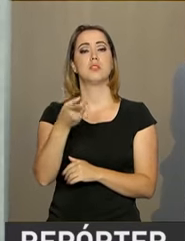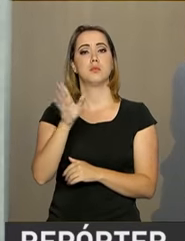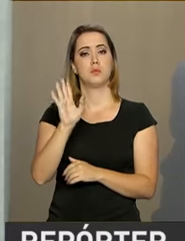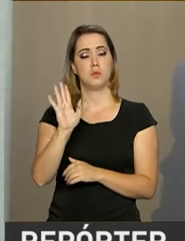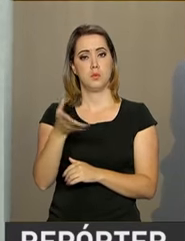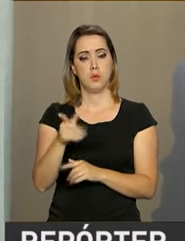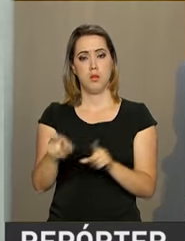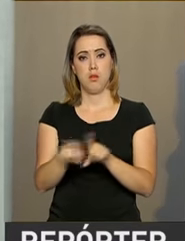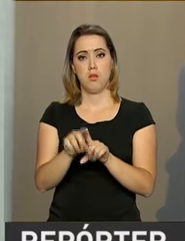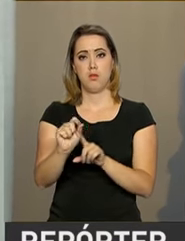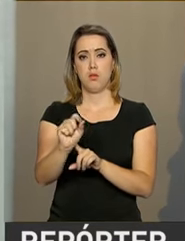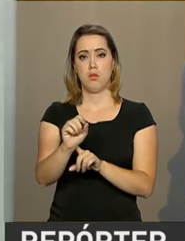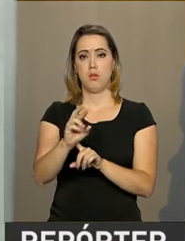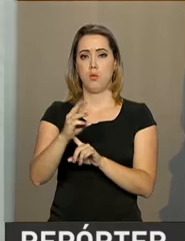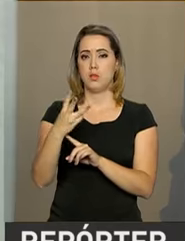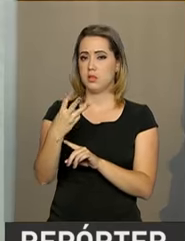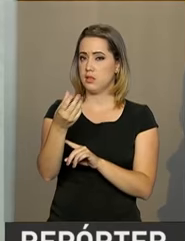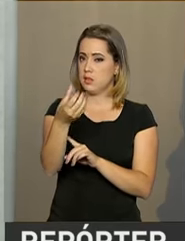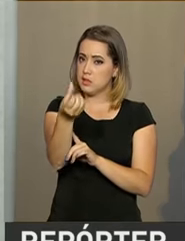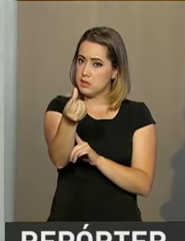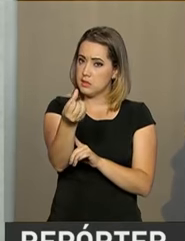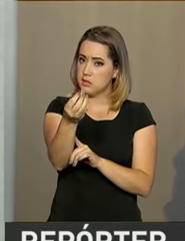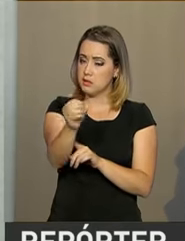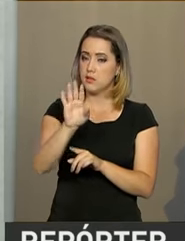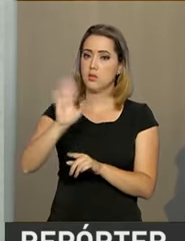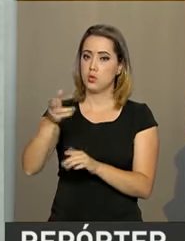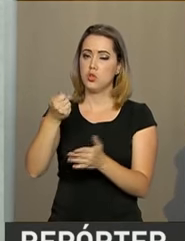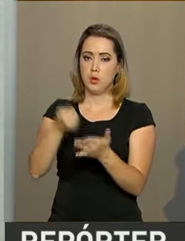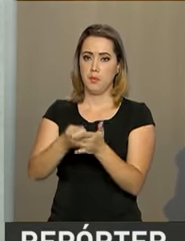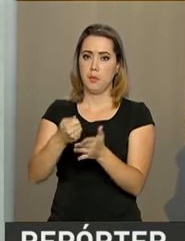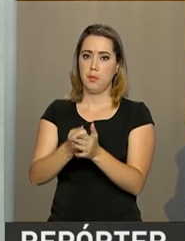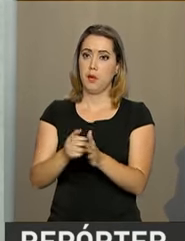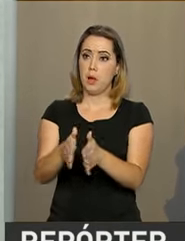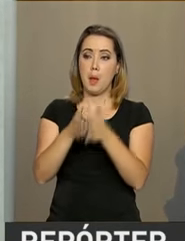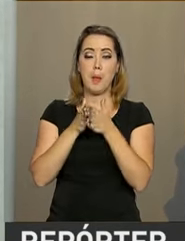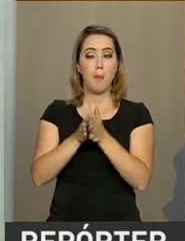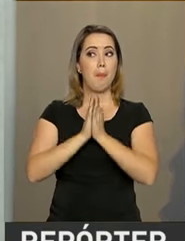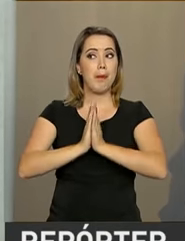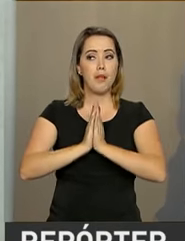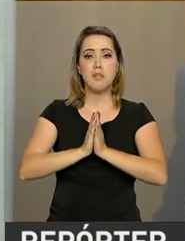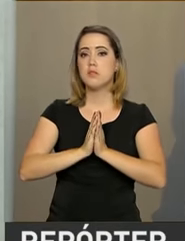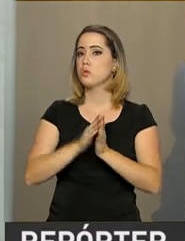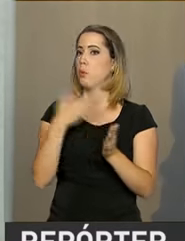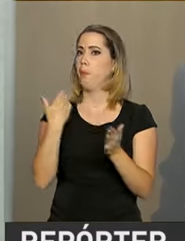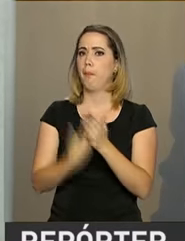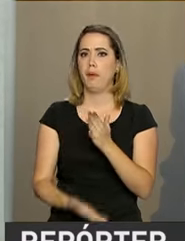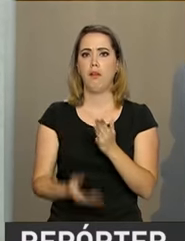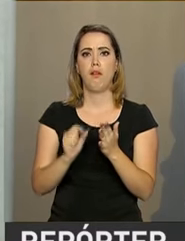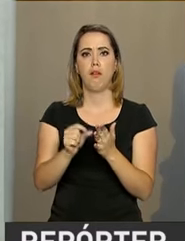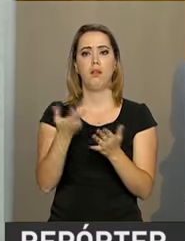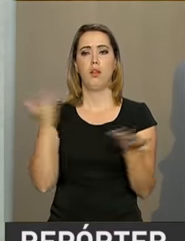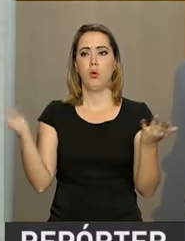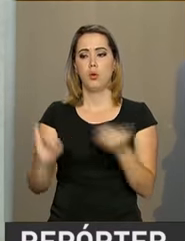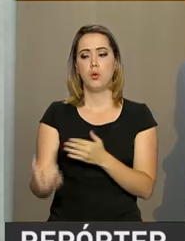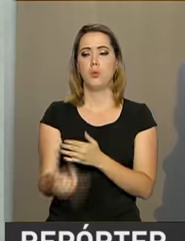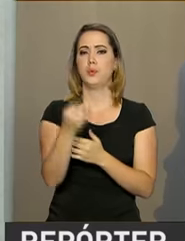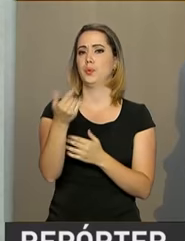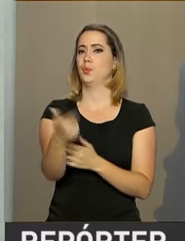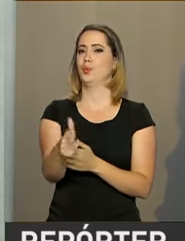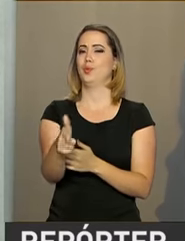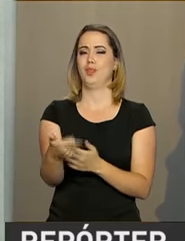360.000 já se regularizaram então eu faço um apelo aqui que não percam a oportunidade porque não vai ter uma outra